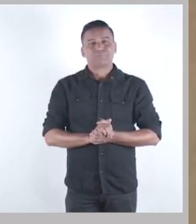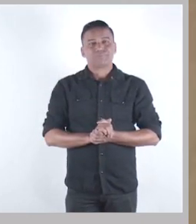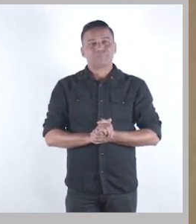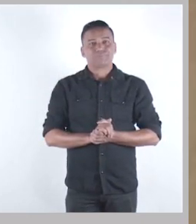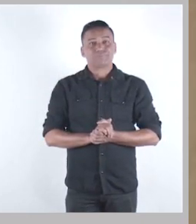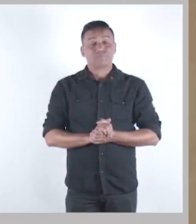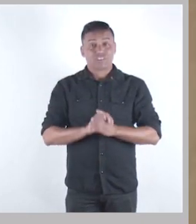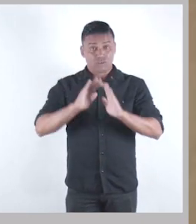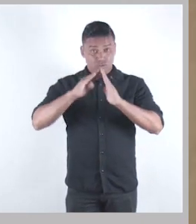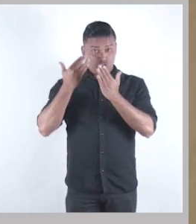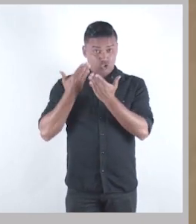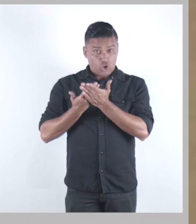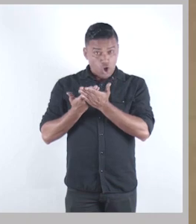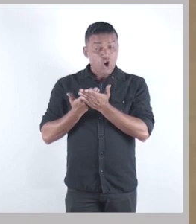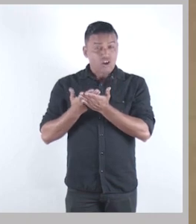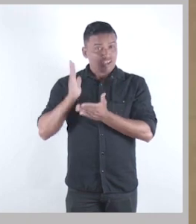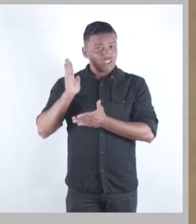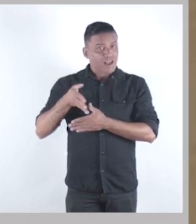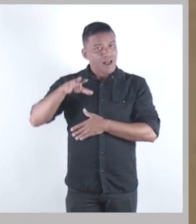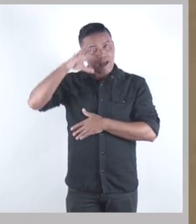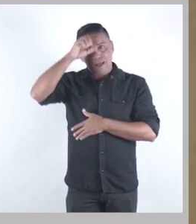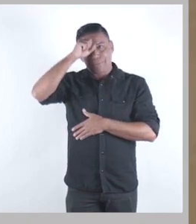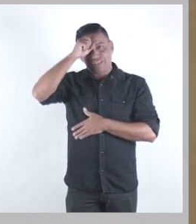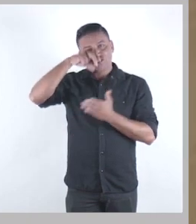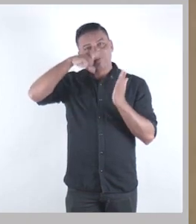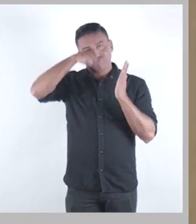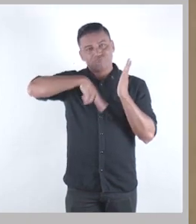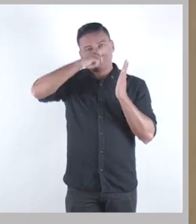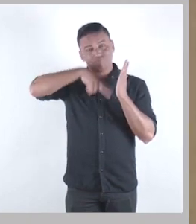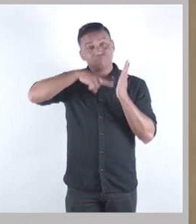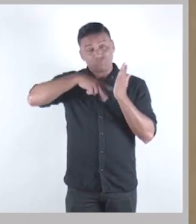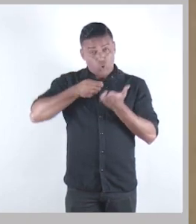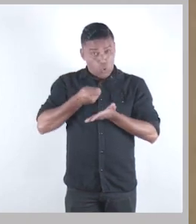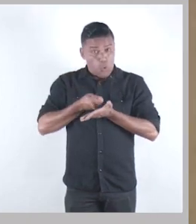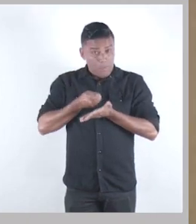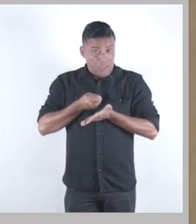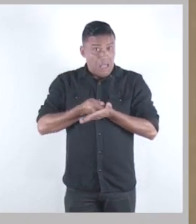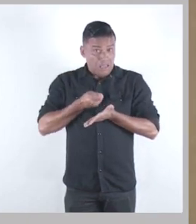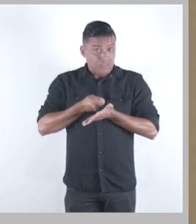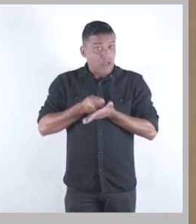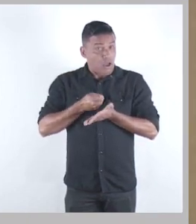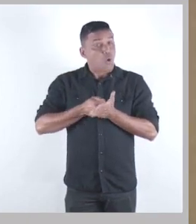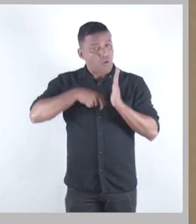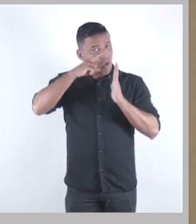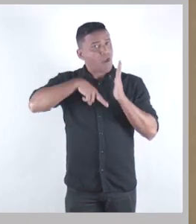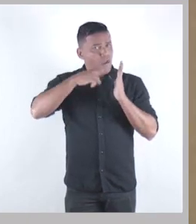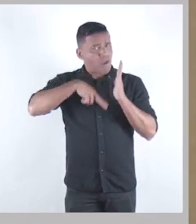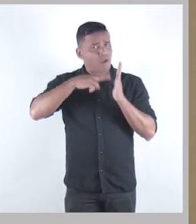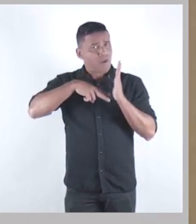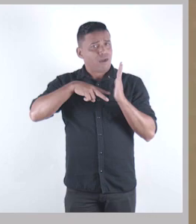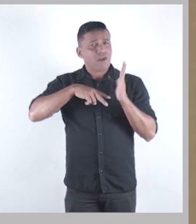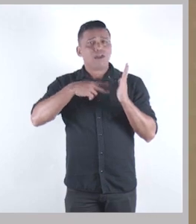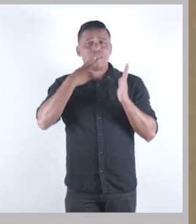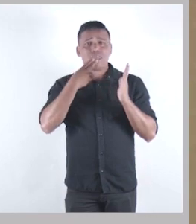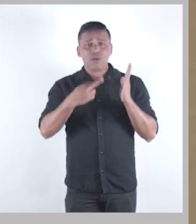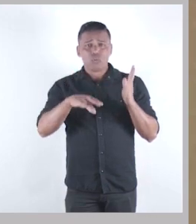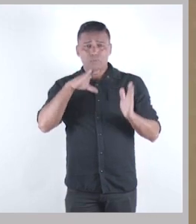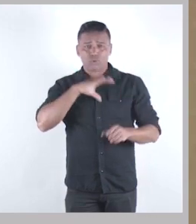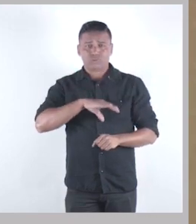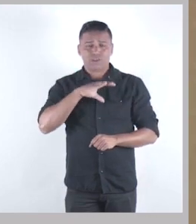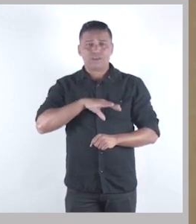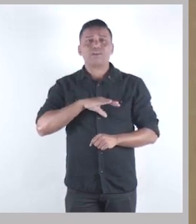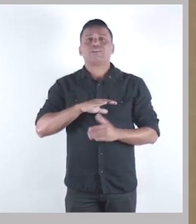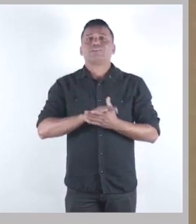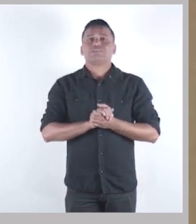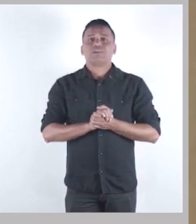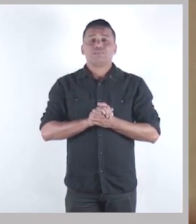E na escola nós já tínhamos aprendido a ler e éramos obrigados a ler através do livro de leitura de língua portuguesa. Íamos